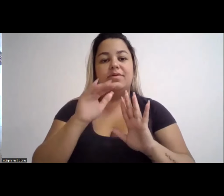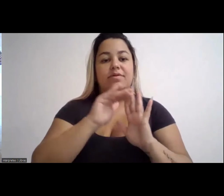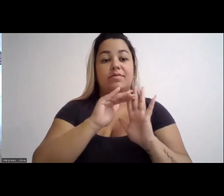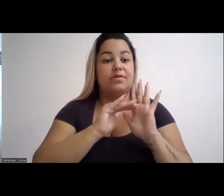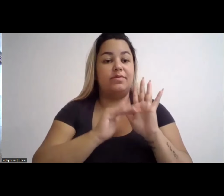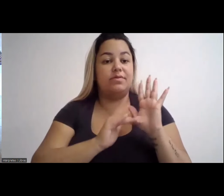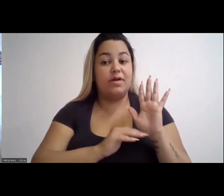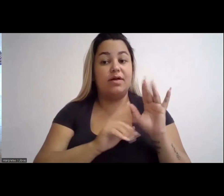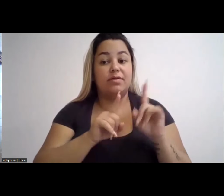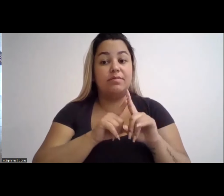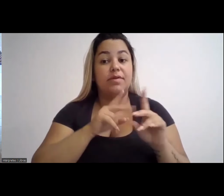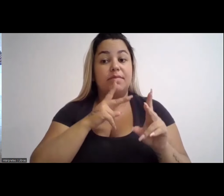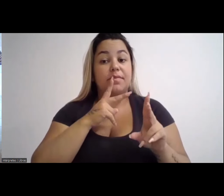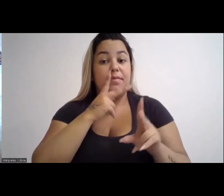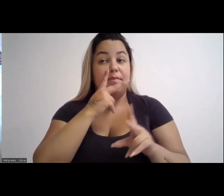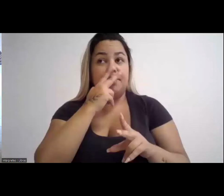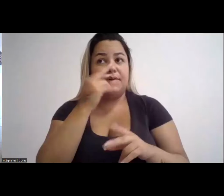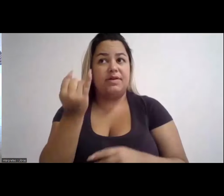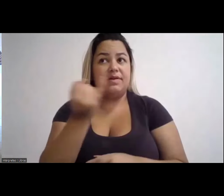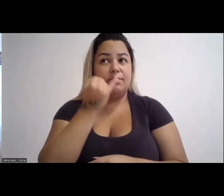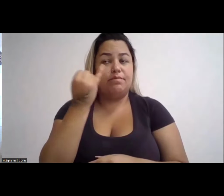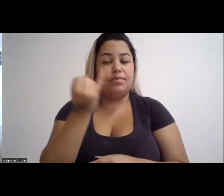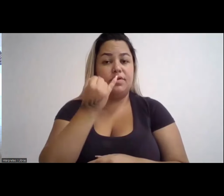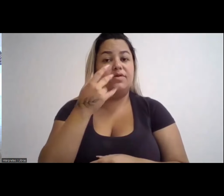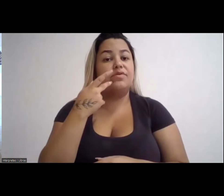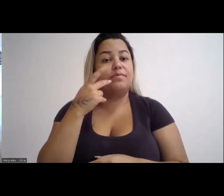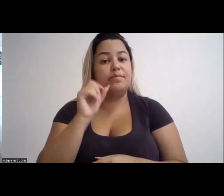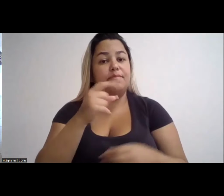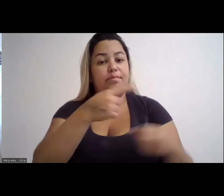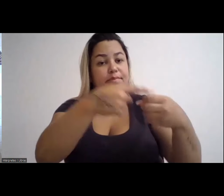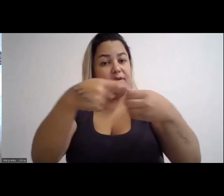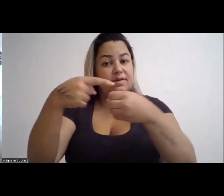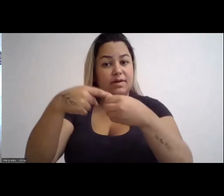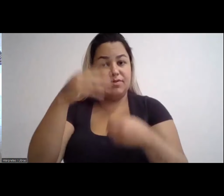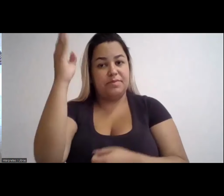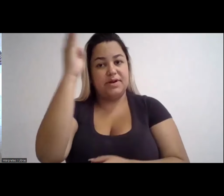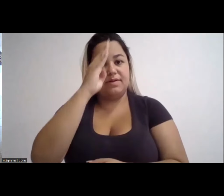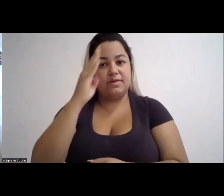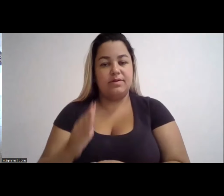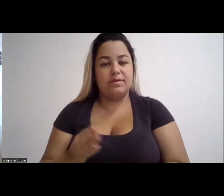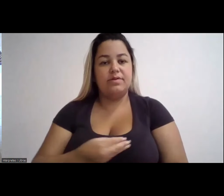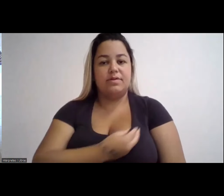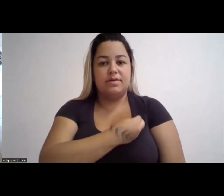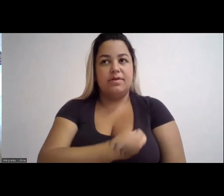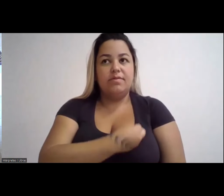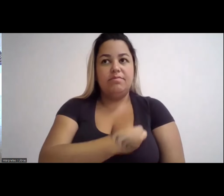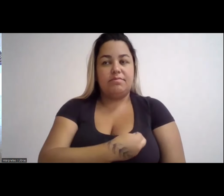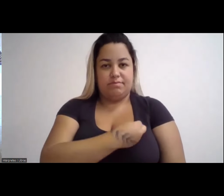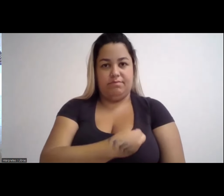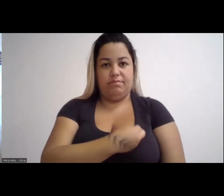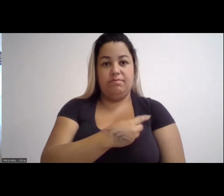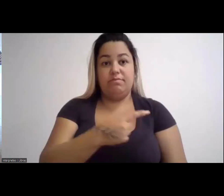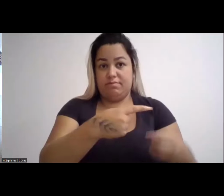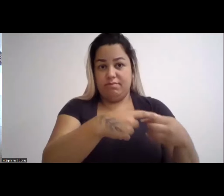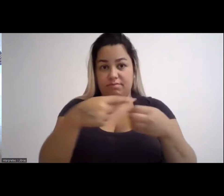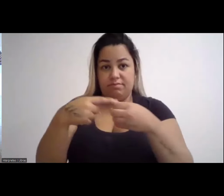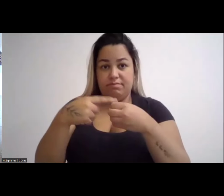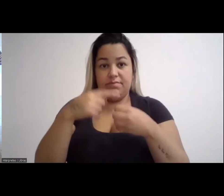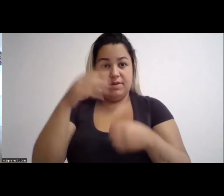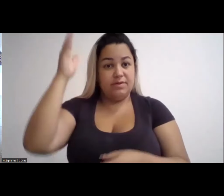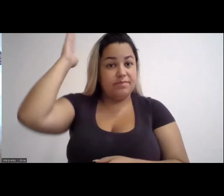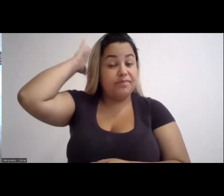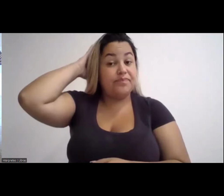me parecem muito importantes, importantes para as cidades brasileiras. A gente está aqui, não é, como a cidade paranaense, a